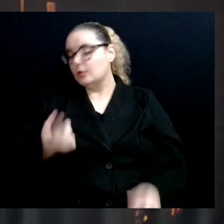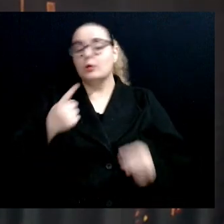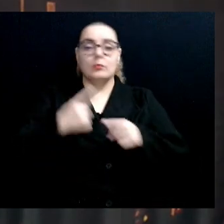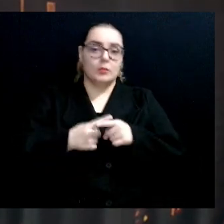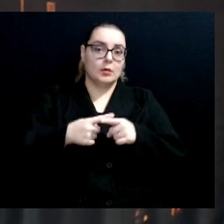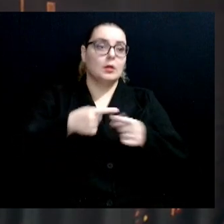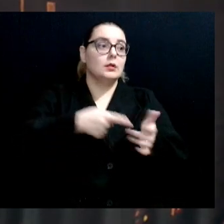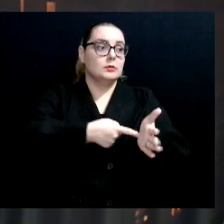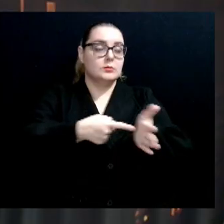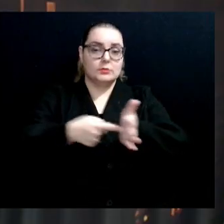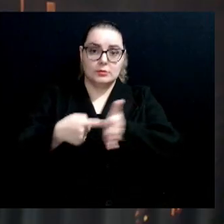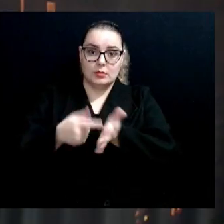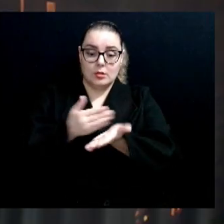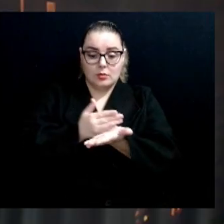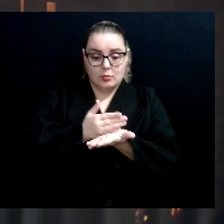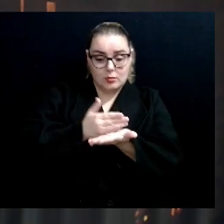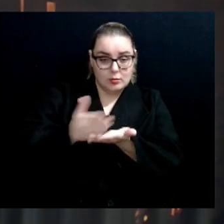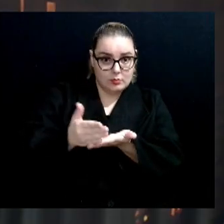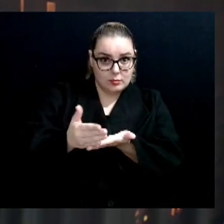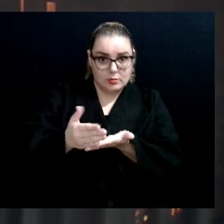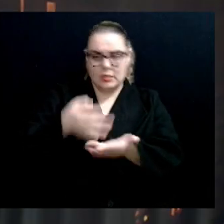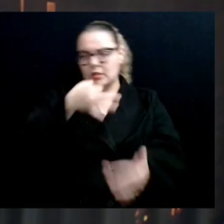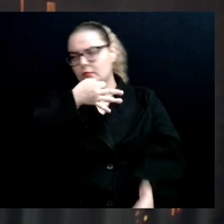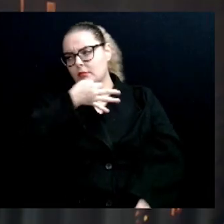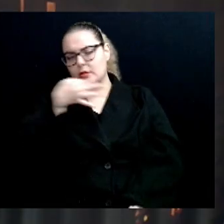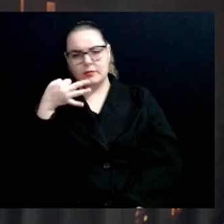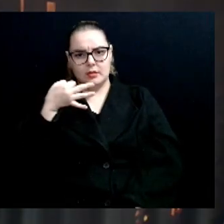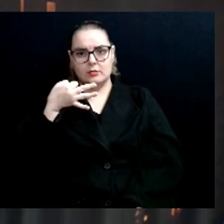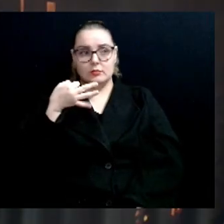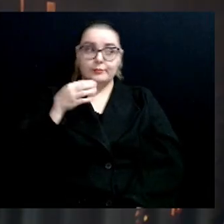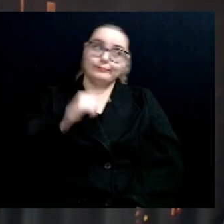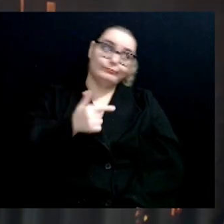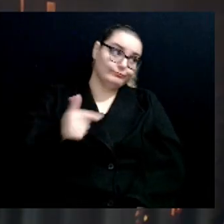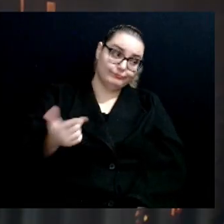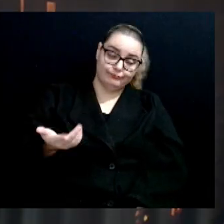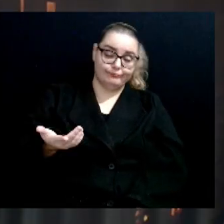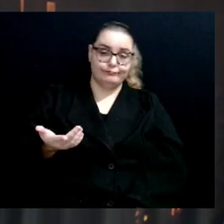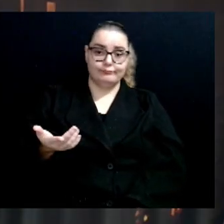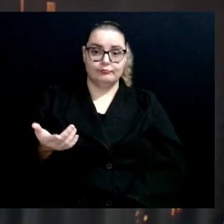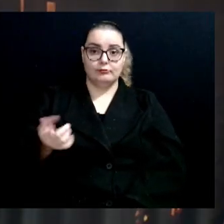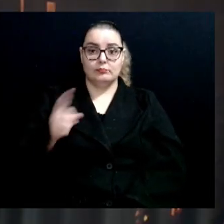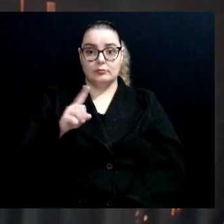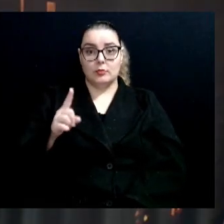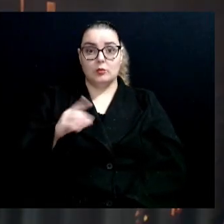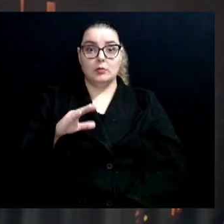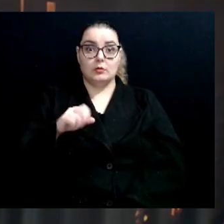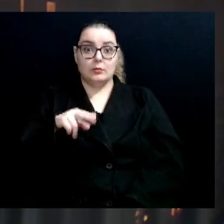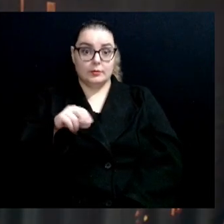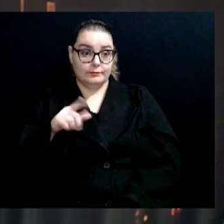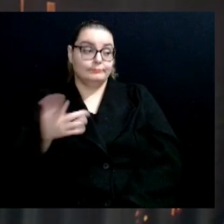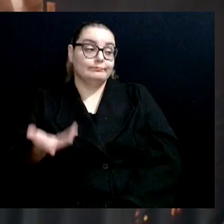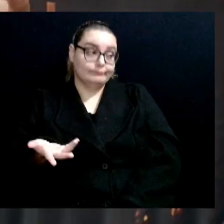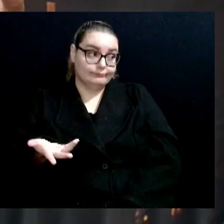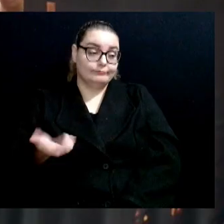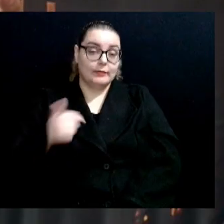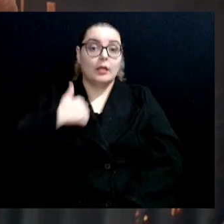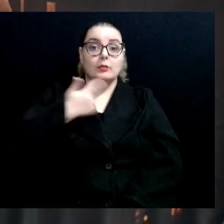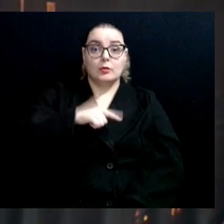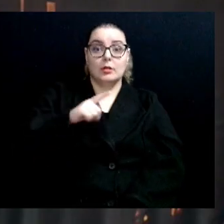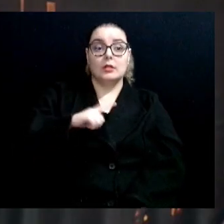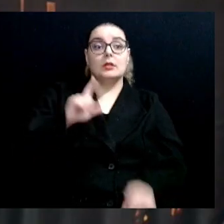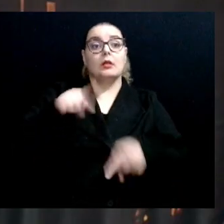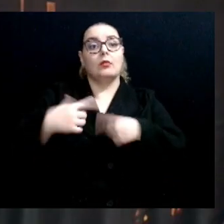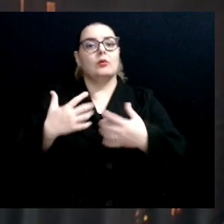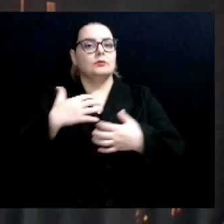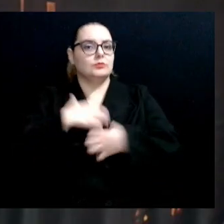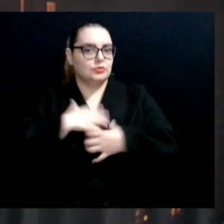um começo, seria ótimo que ela não existisse, não pelo canal, mas por a gente ter outros meios,